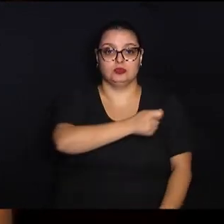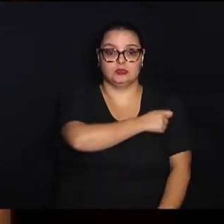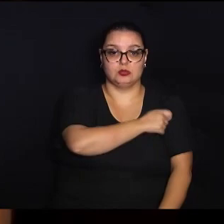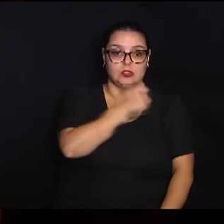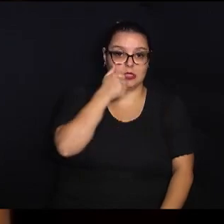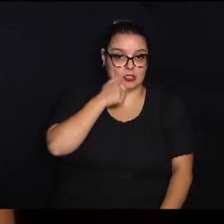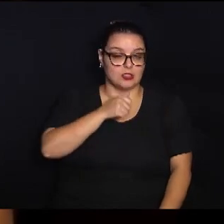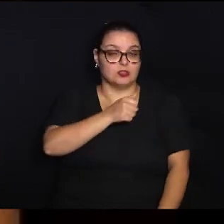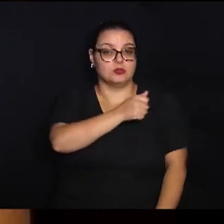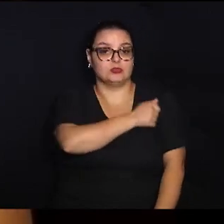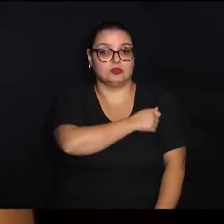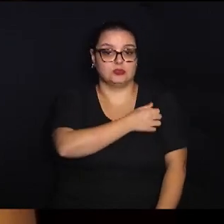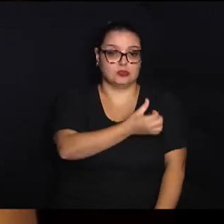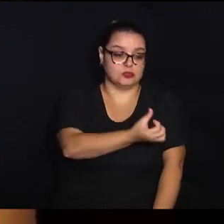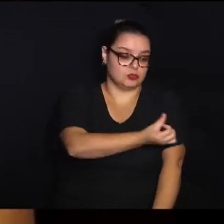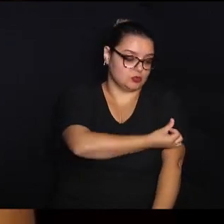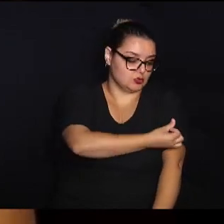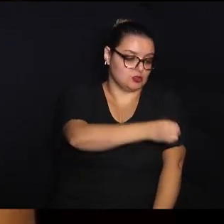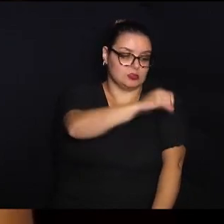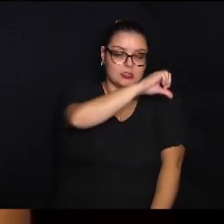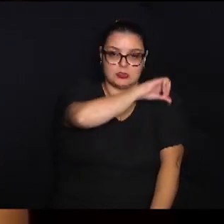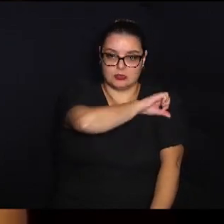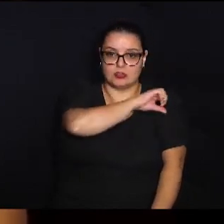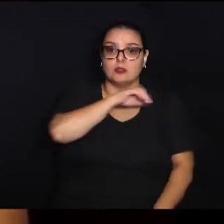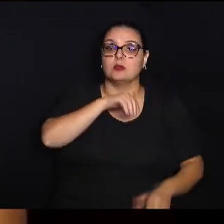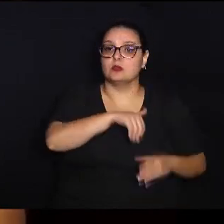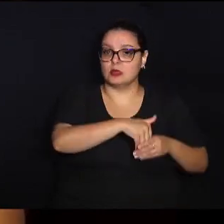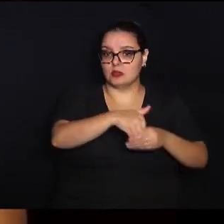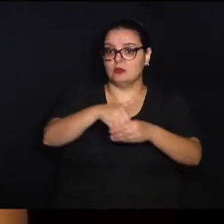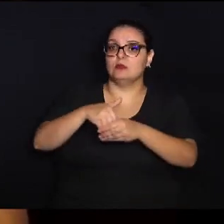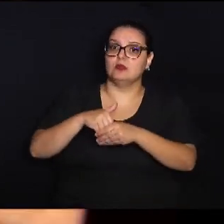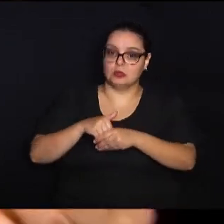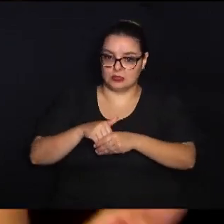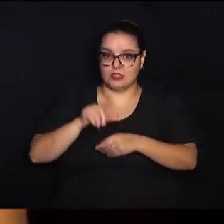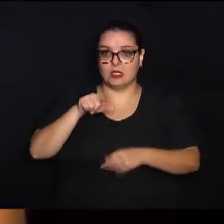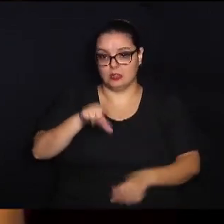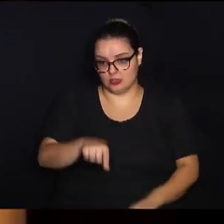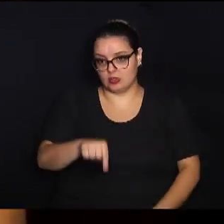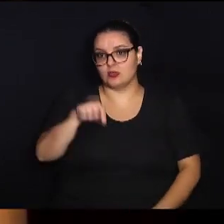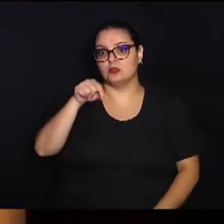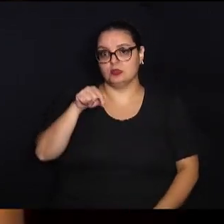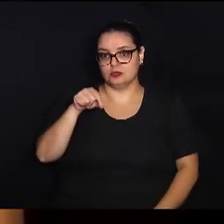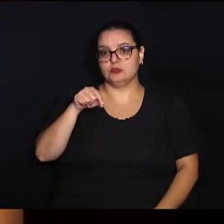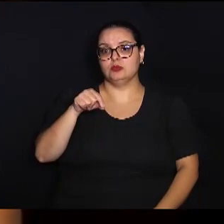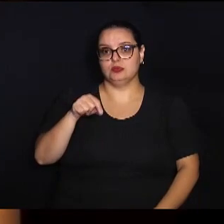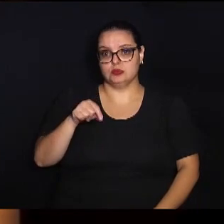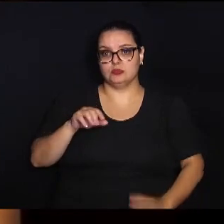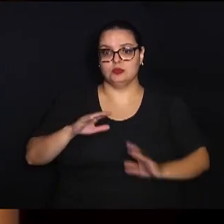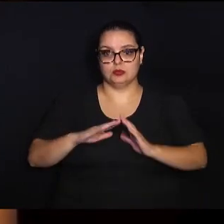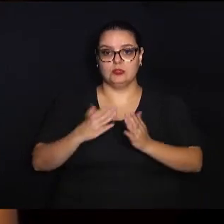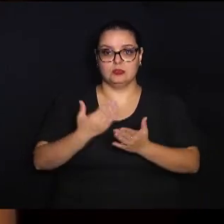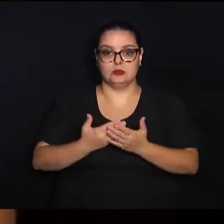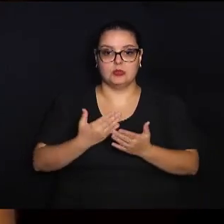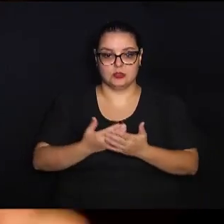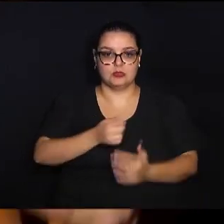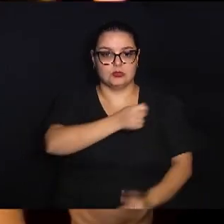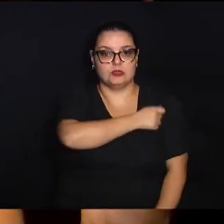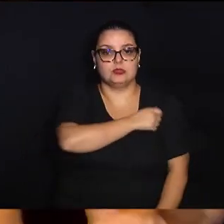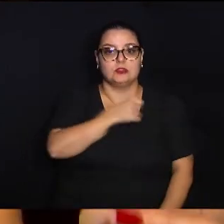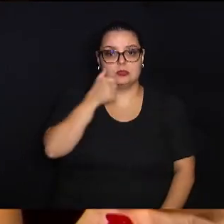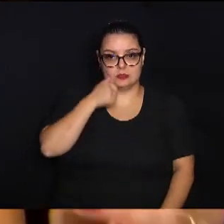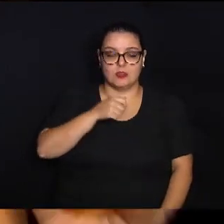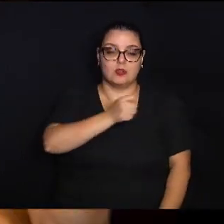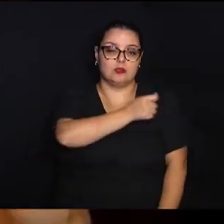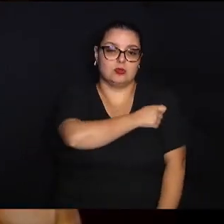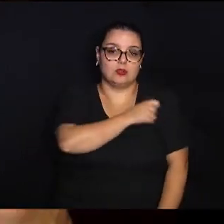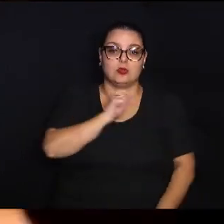alunas do 6º ao 9º ano votam. E é assim que é escolhido, né, pelos estudantes e pelas estudantes, quem